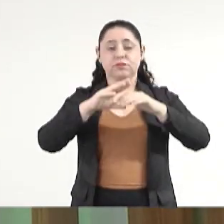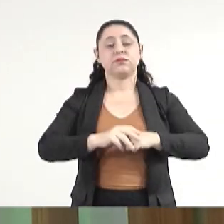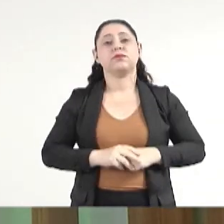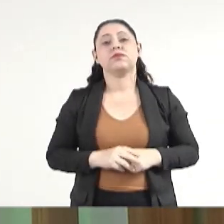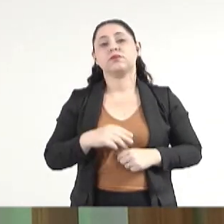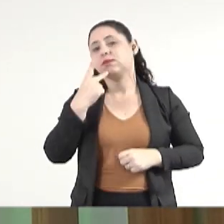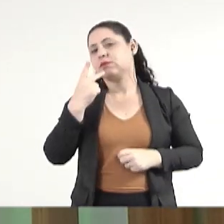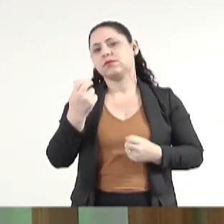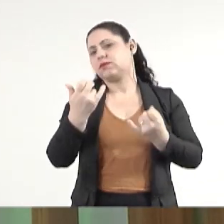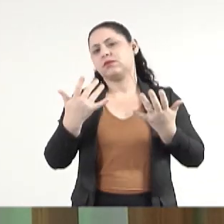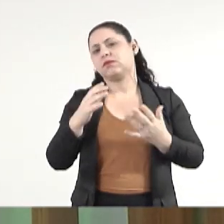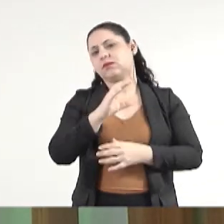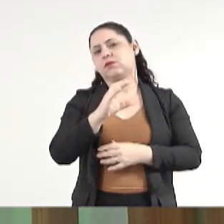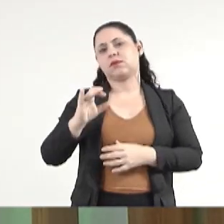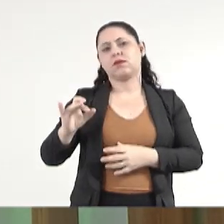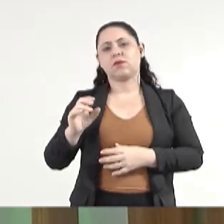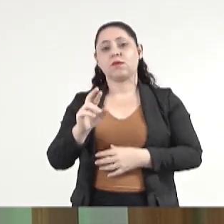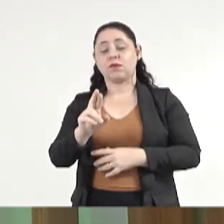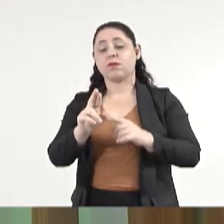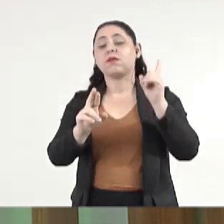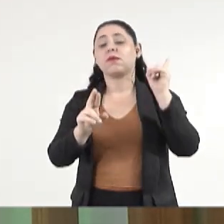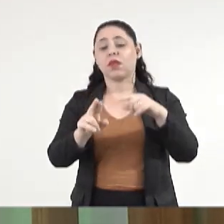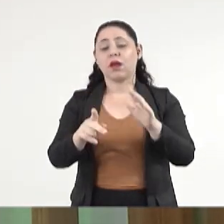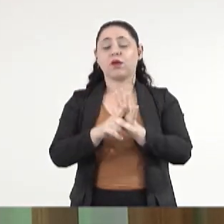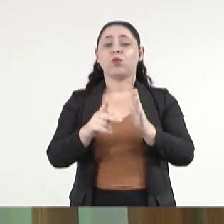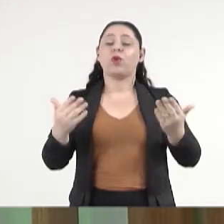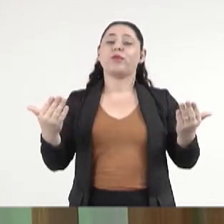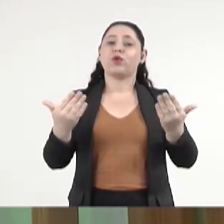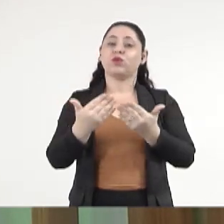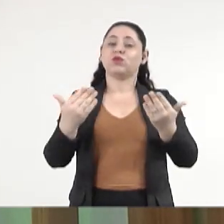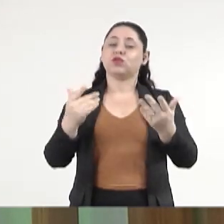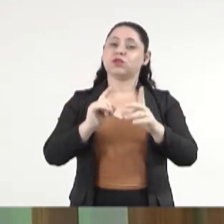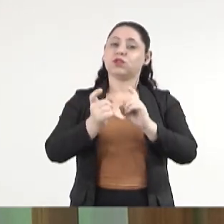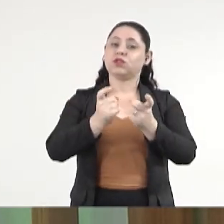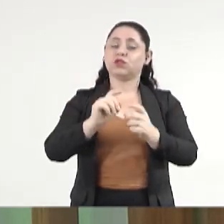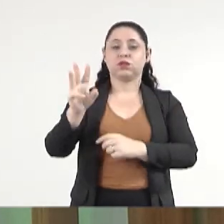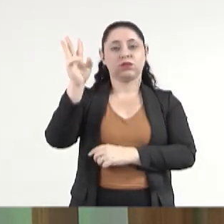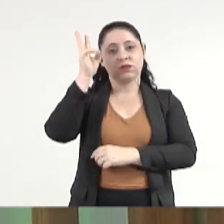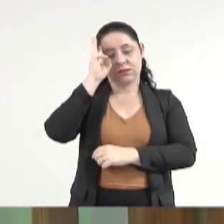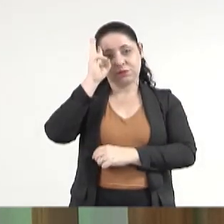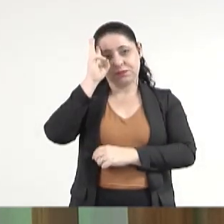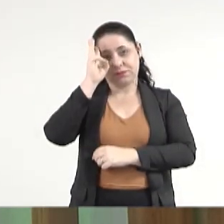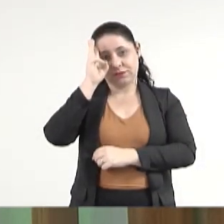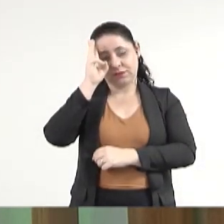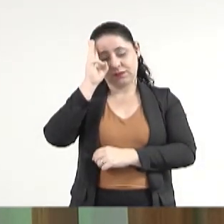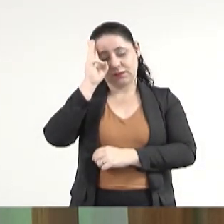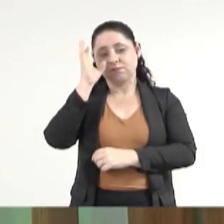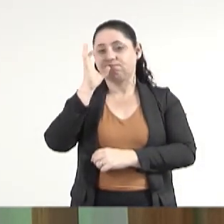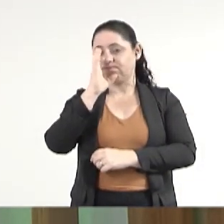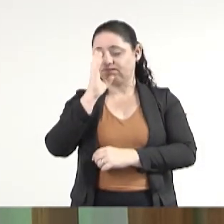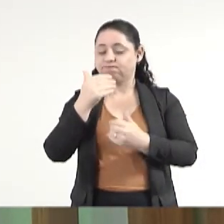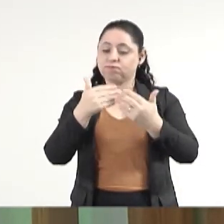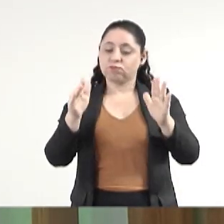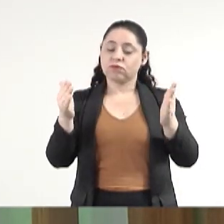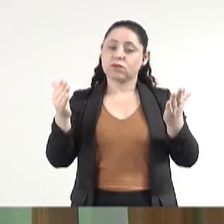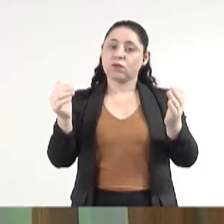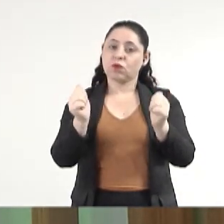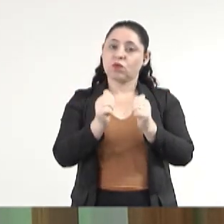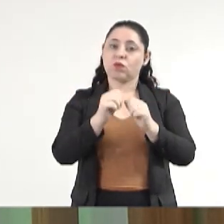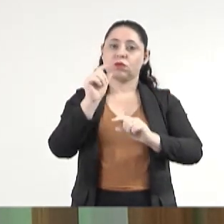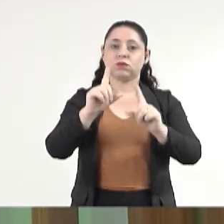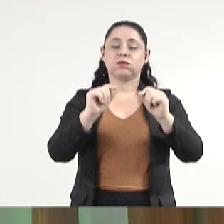transparência. Falar agora da Comissão de Constituição, Justiça e Redação, que se reuniu nessa terça-feira e você acompanhou ao vivo com a